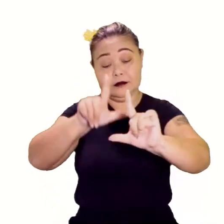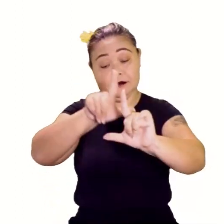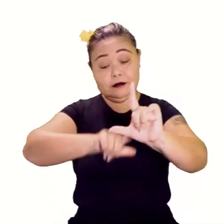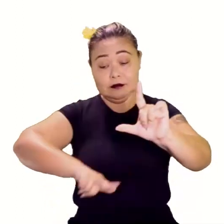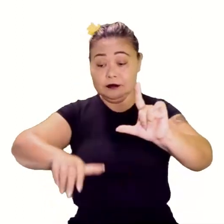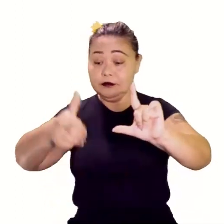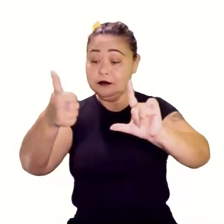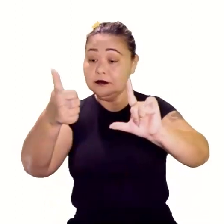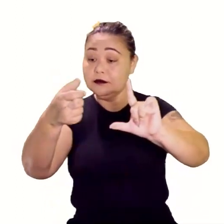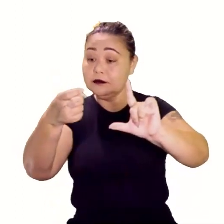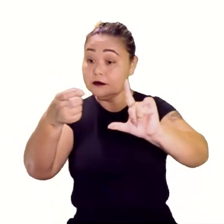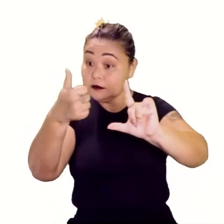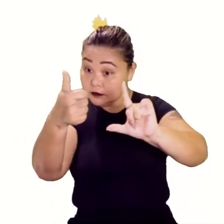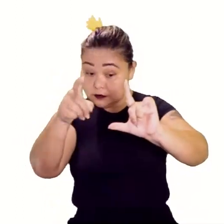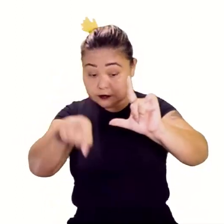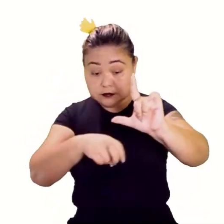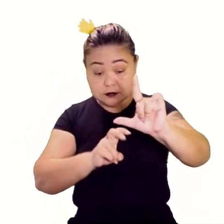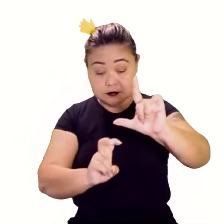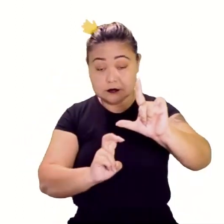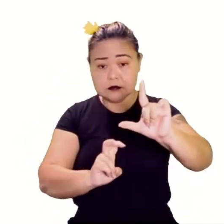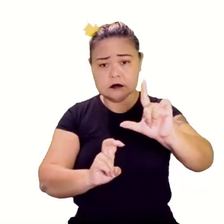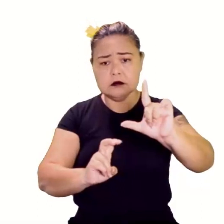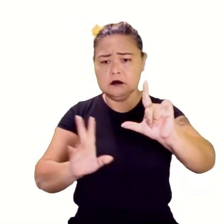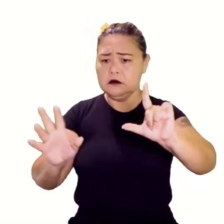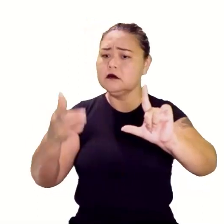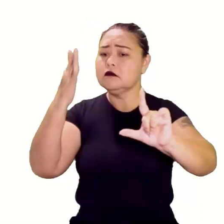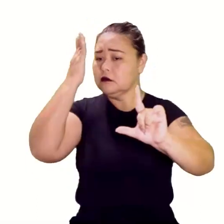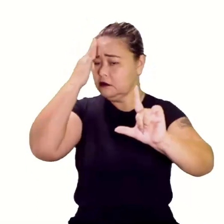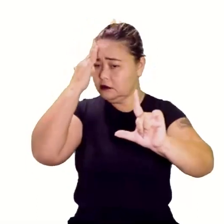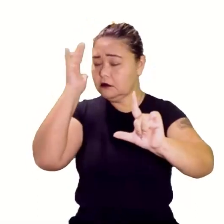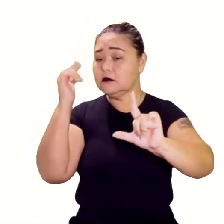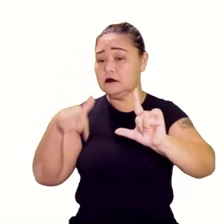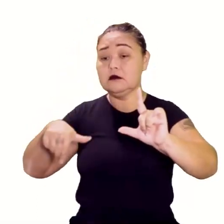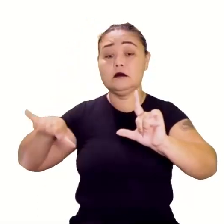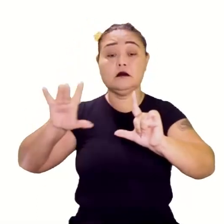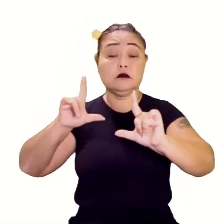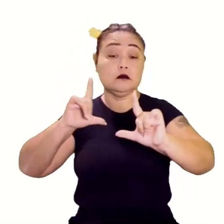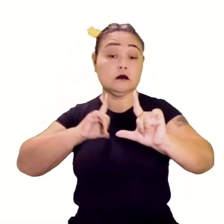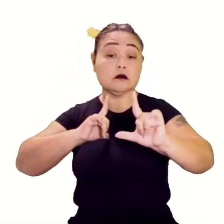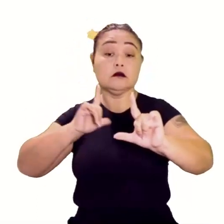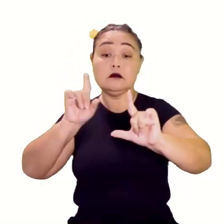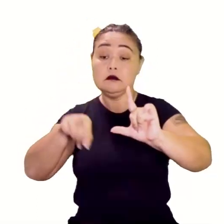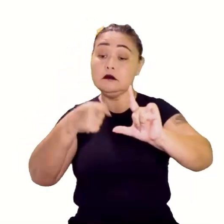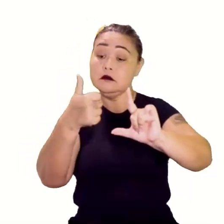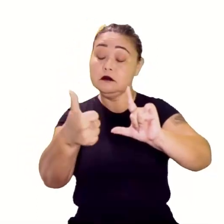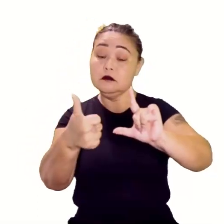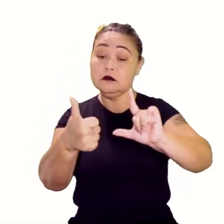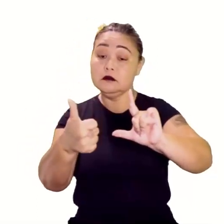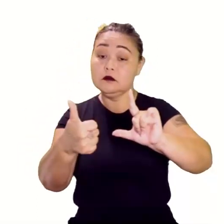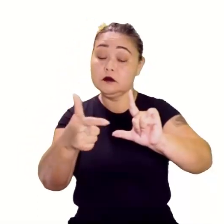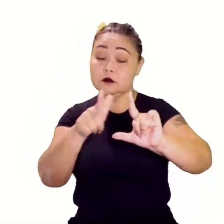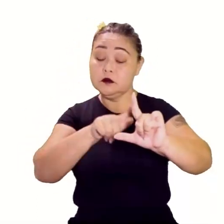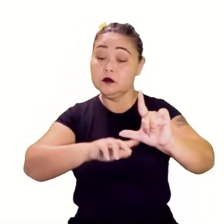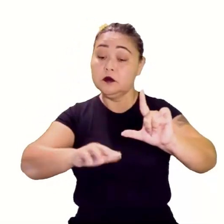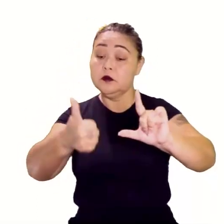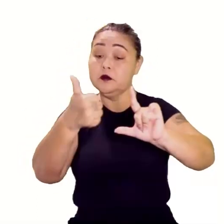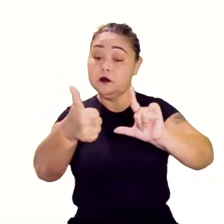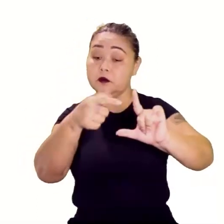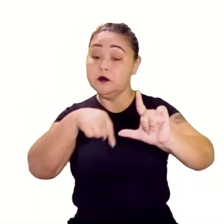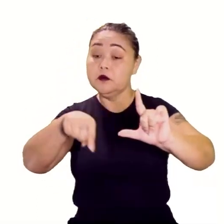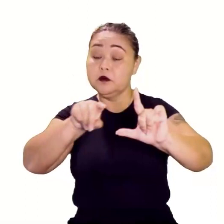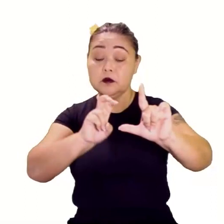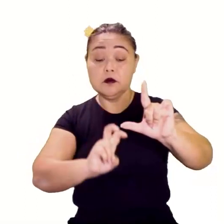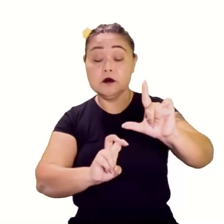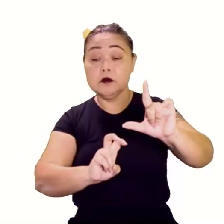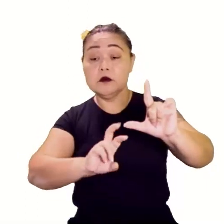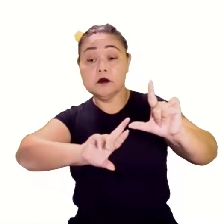1 na base 5. E aí a galera diz assim, acho que eu já sei esse, né? Porque quando o logaritmando é 1... Quando o logaritmando é 1,